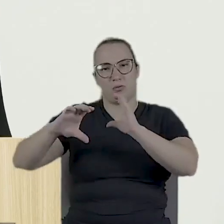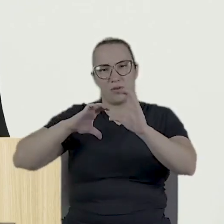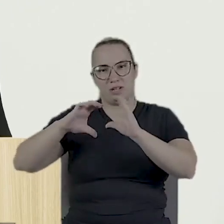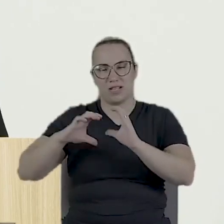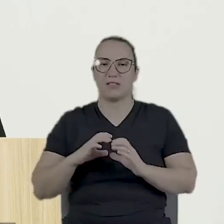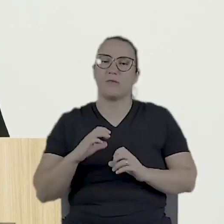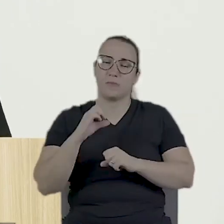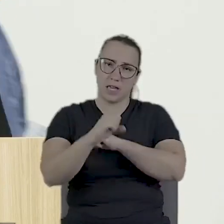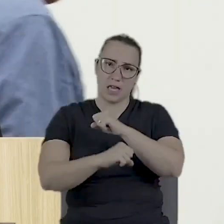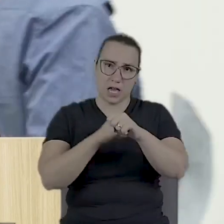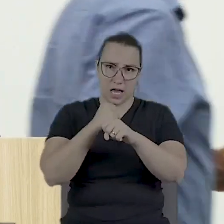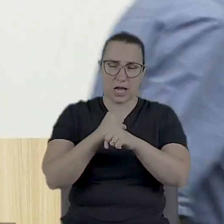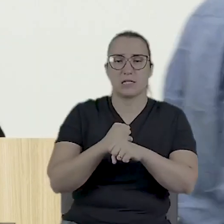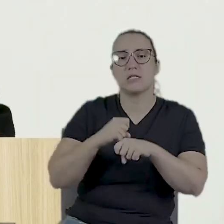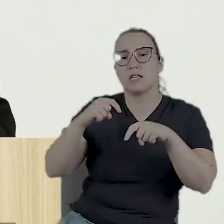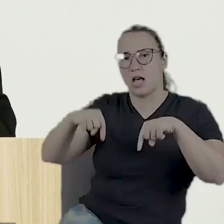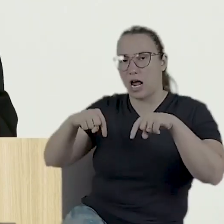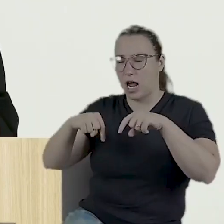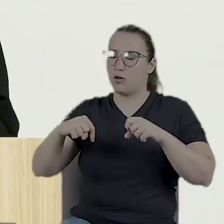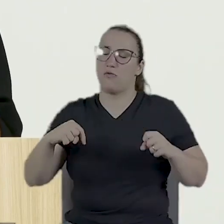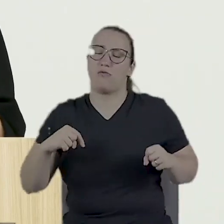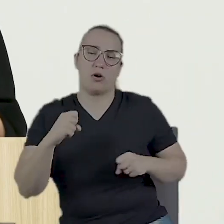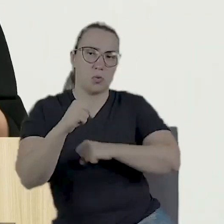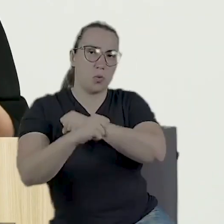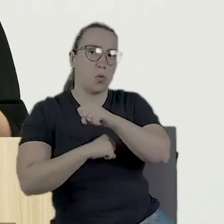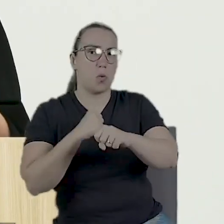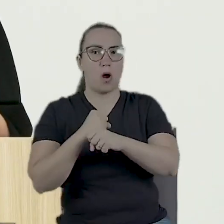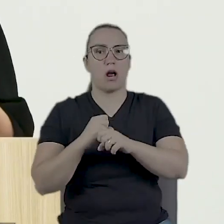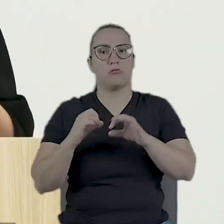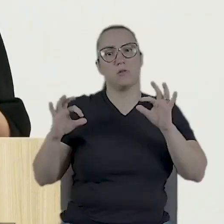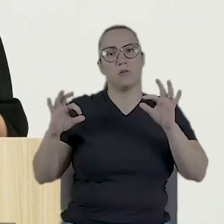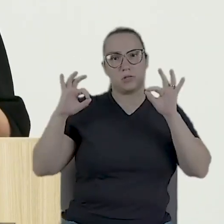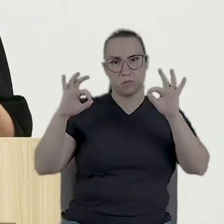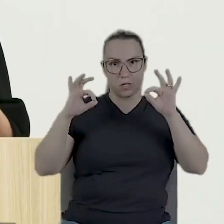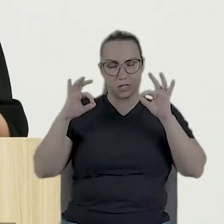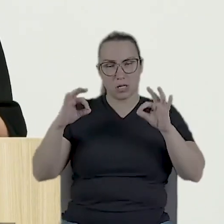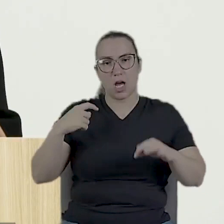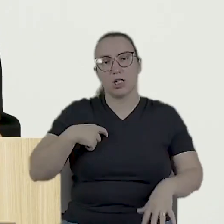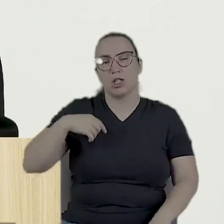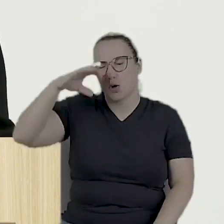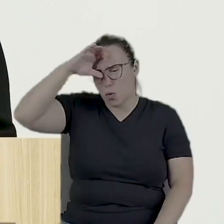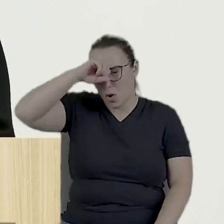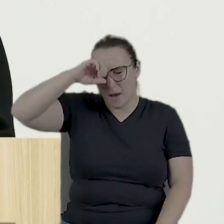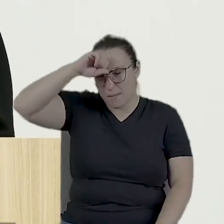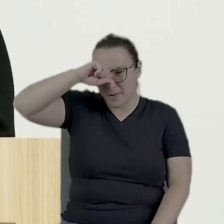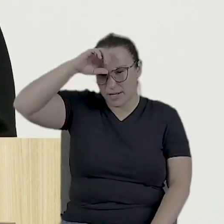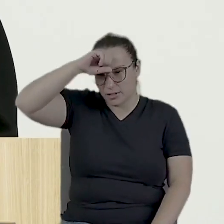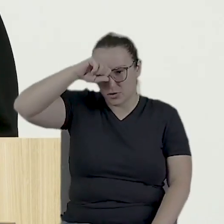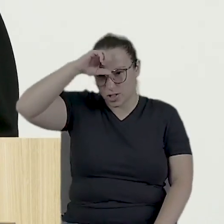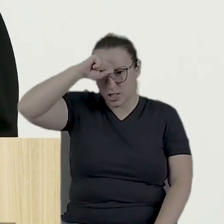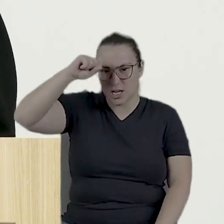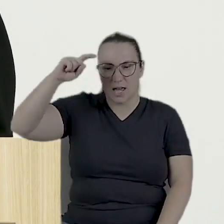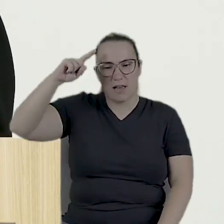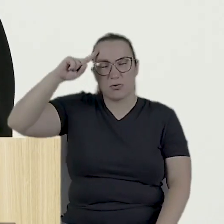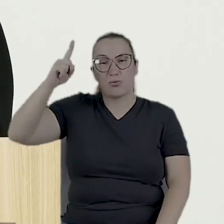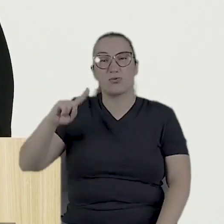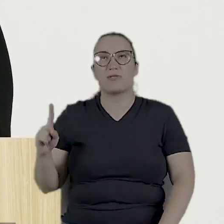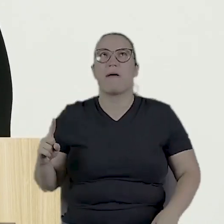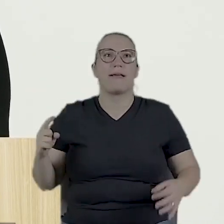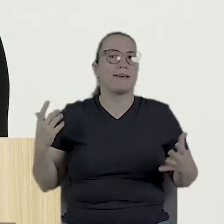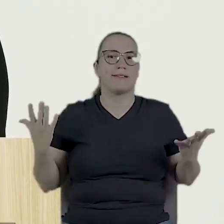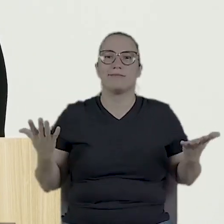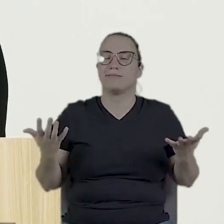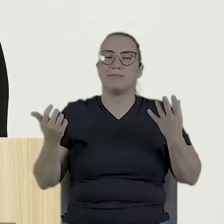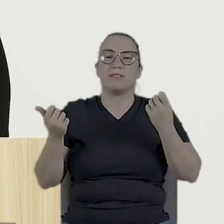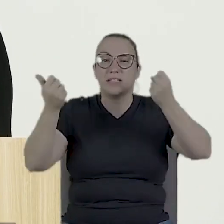mim, foi um grande ano. Um ano que eu aprendi tanto que eu não saberia